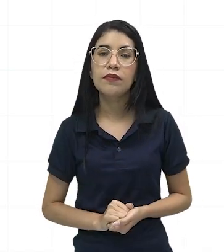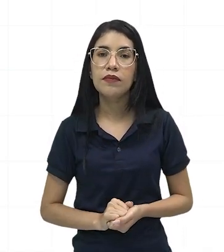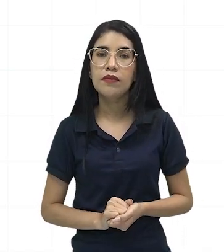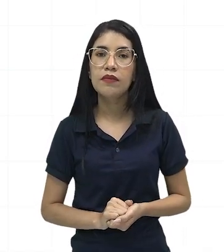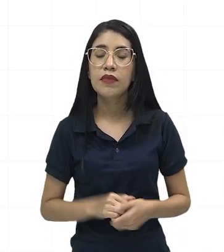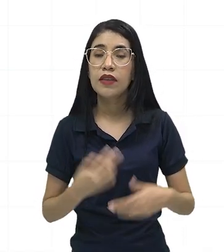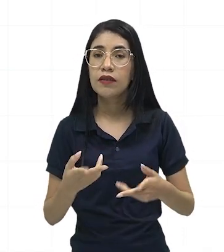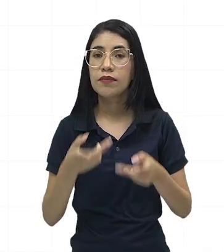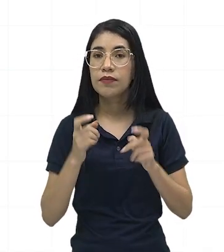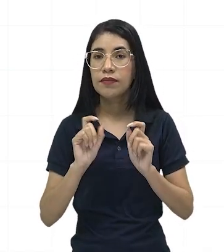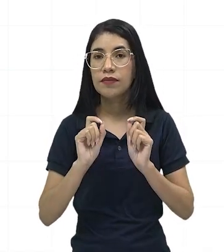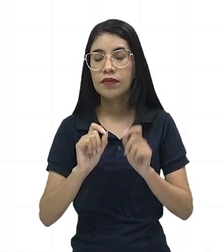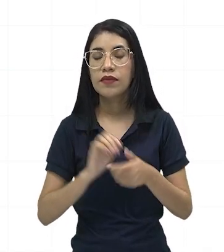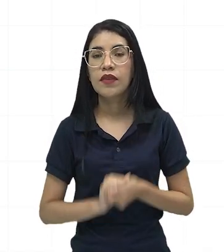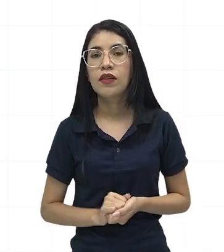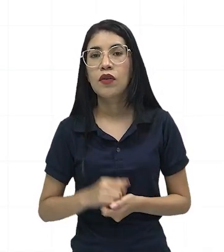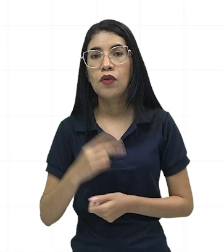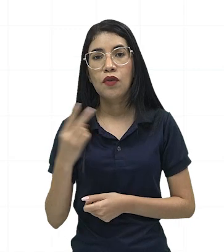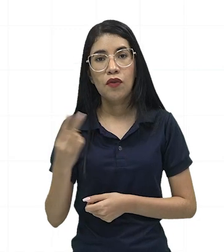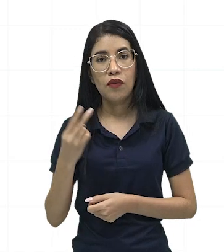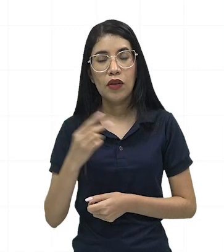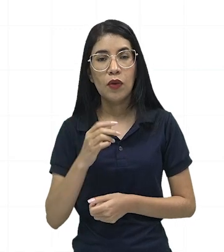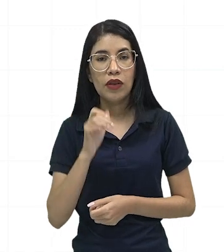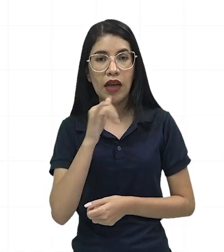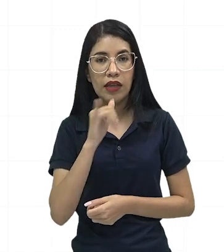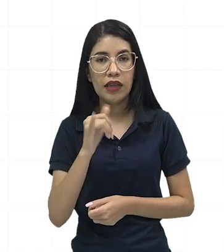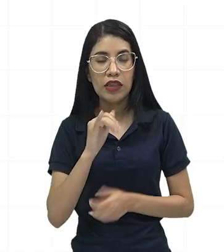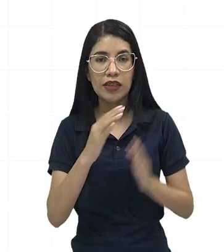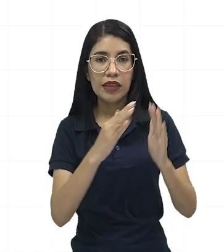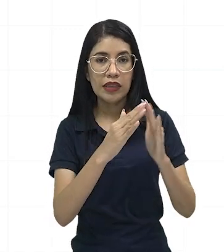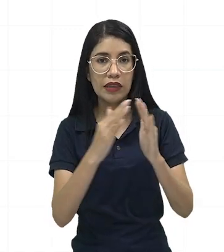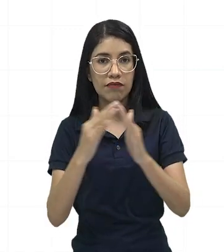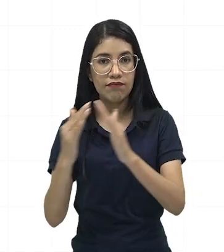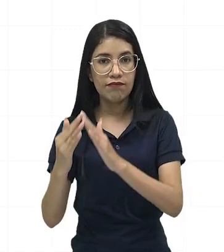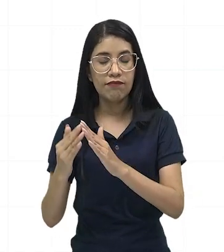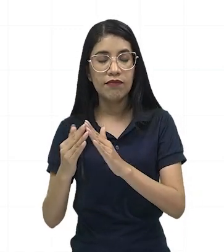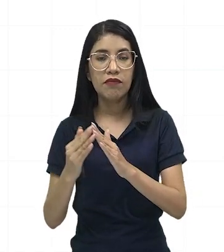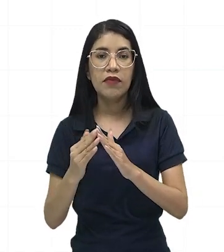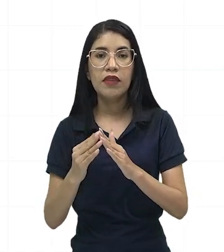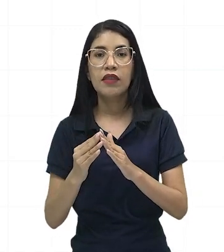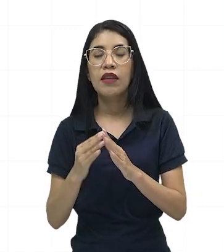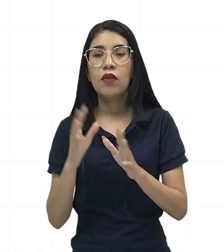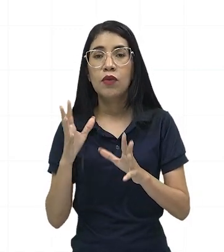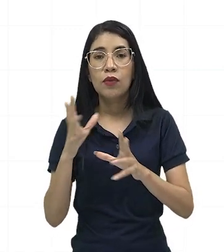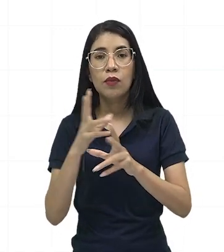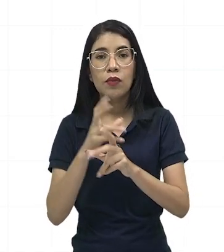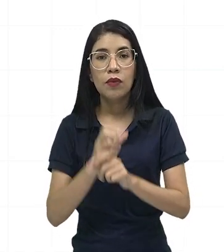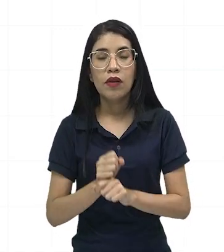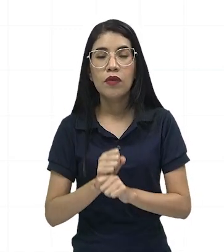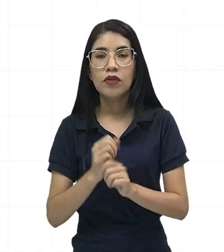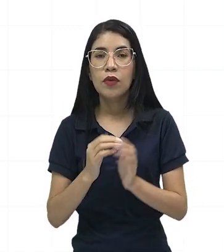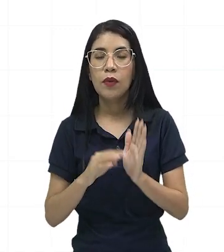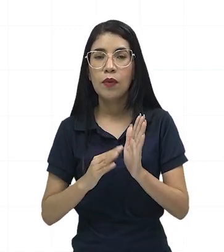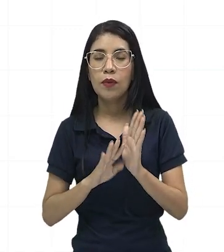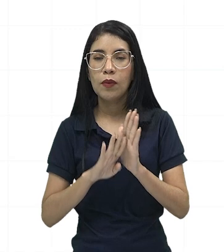Então observe aí, olha, que a tarifa de energia elétrica residencial acumulou aumento de